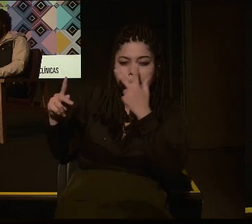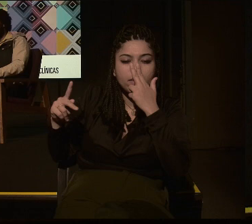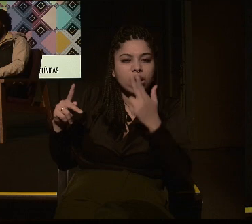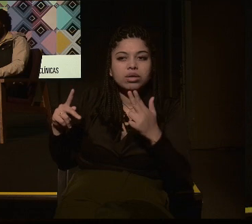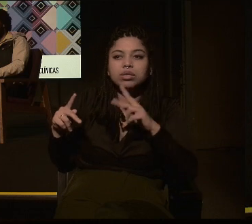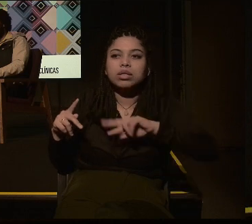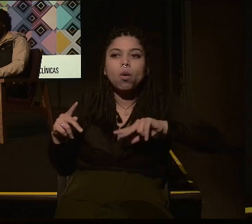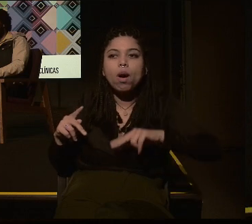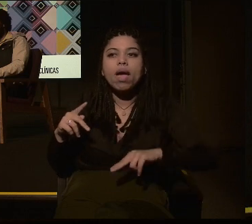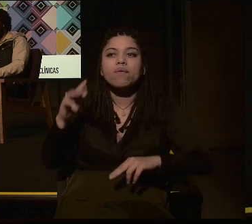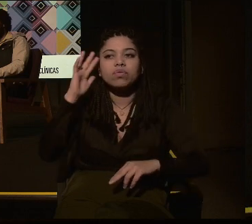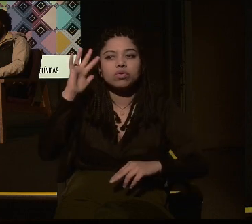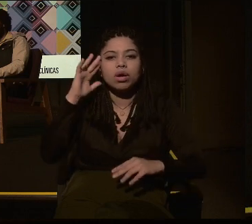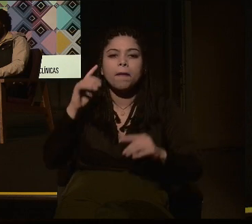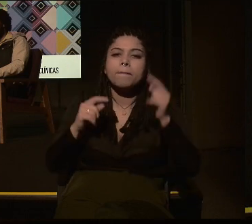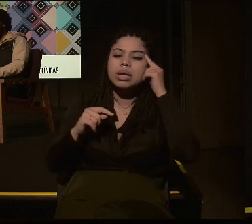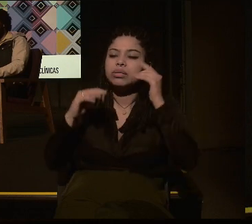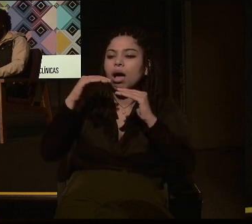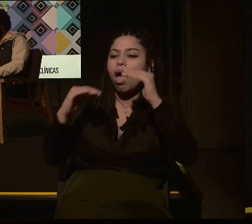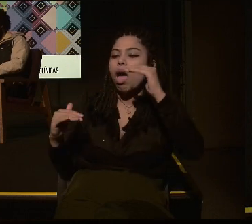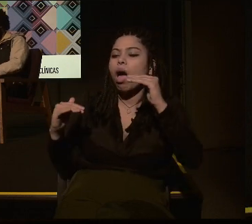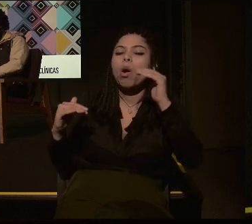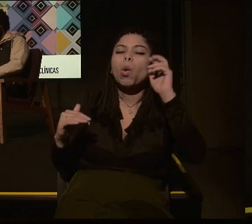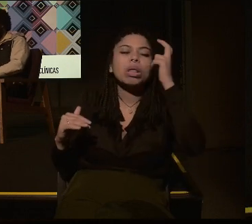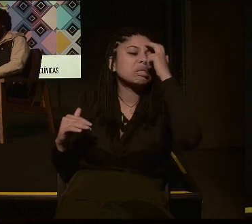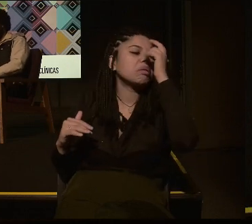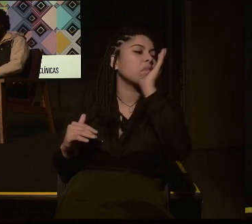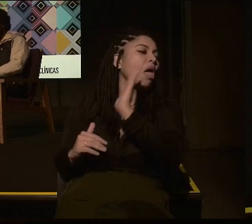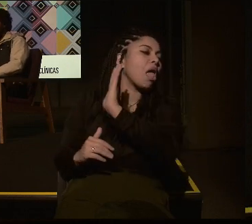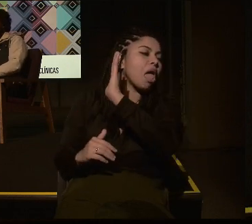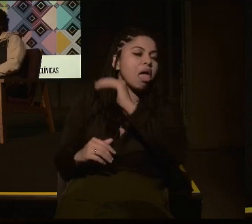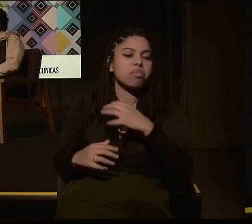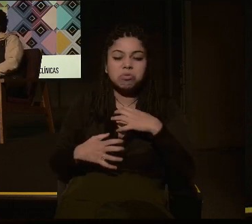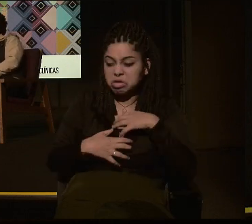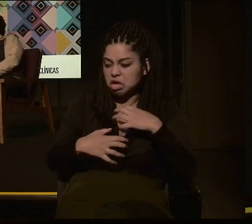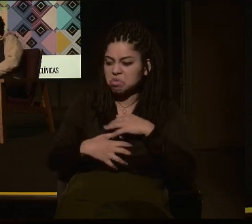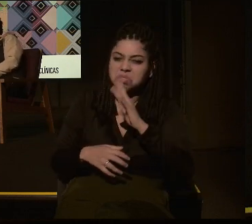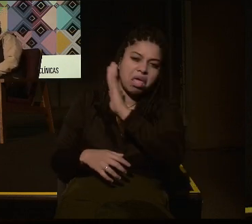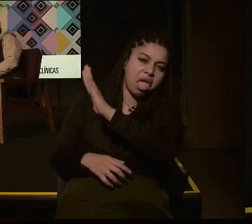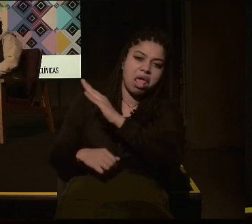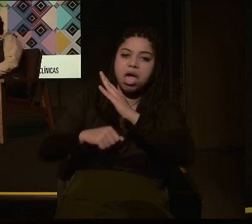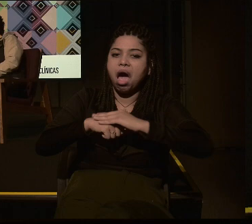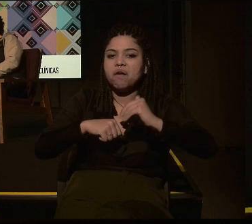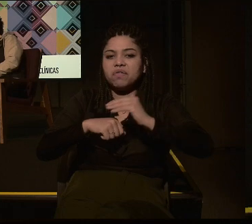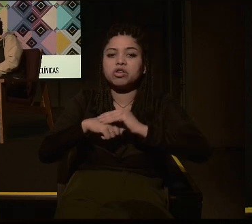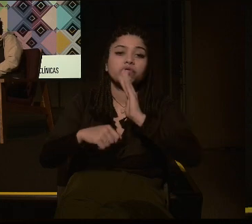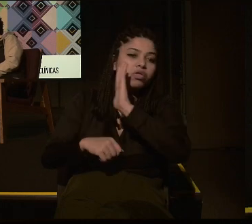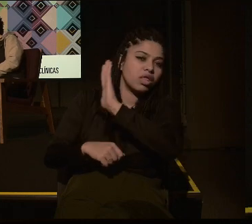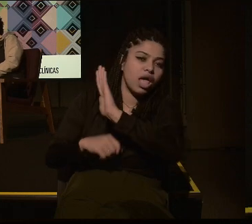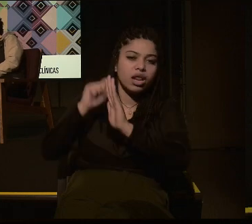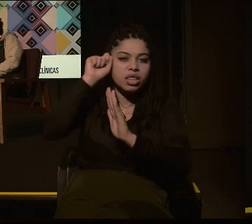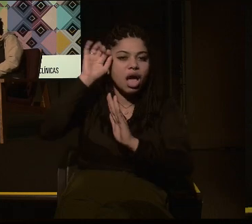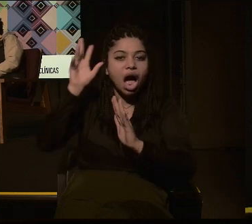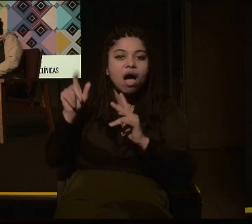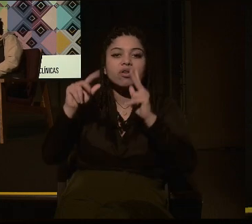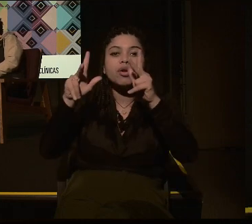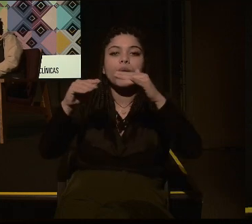tratadas como saberes assim menores, corporais, sentimentais, afetivos, e como uma coisa inferior.